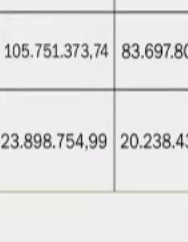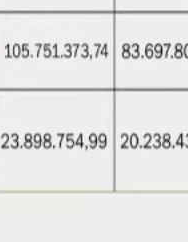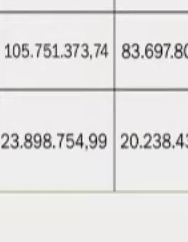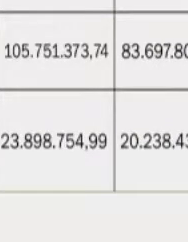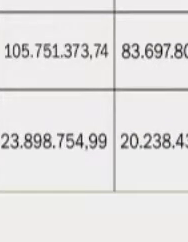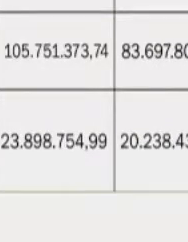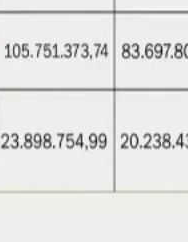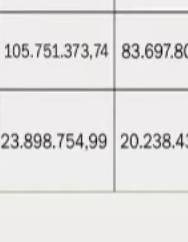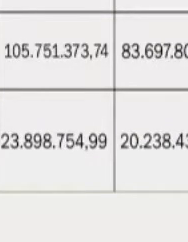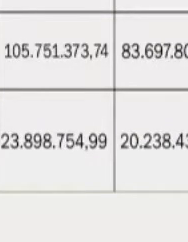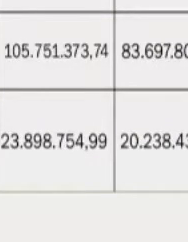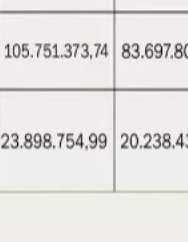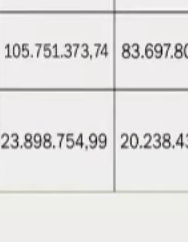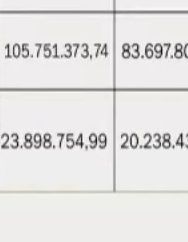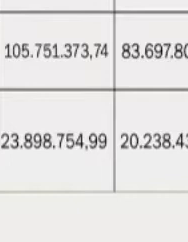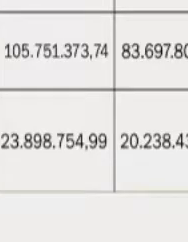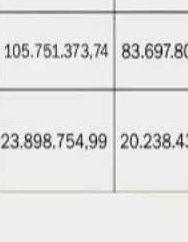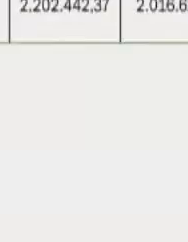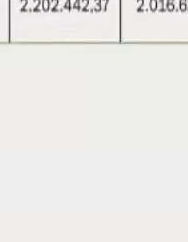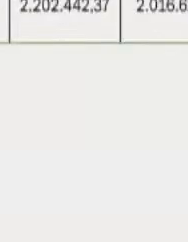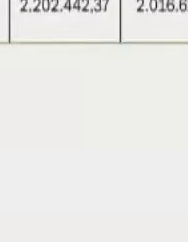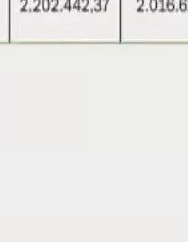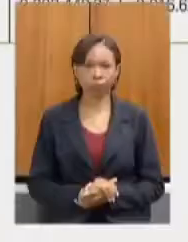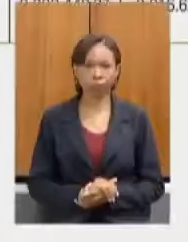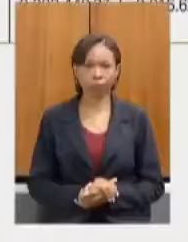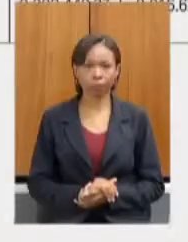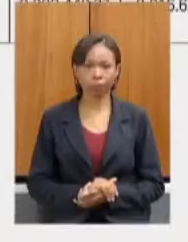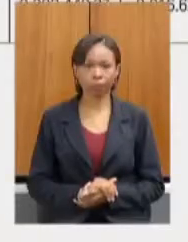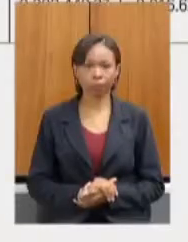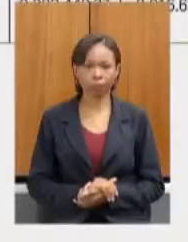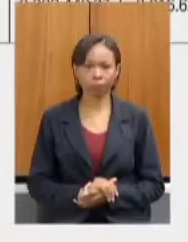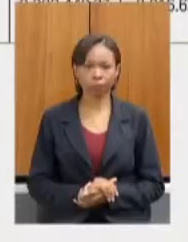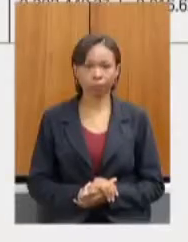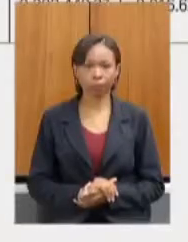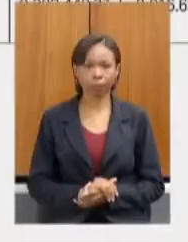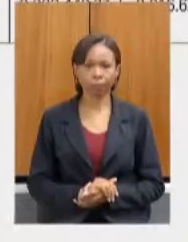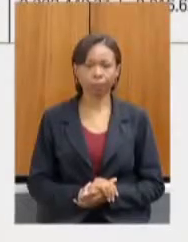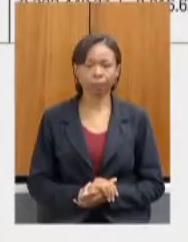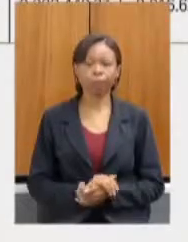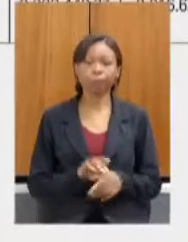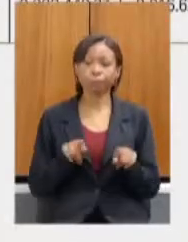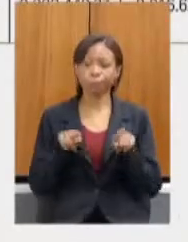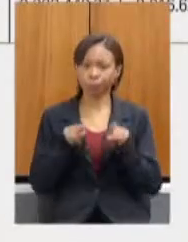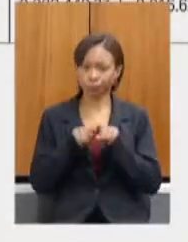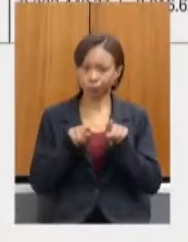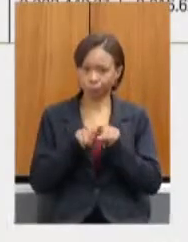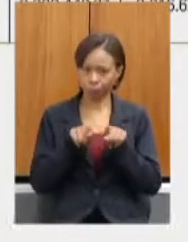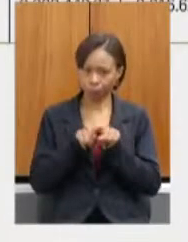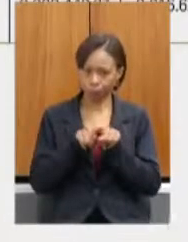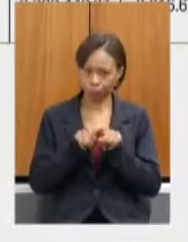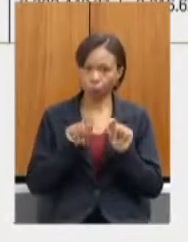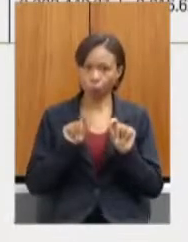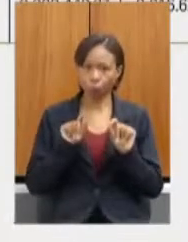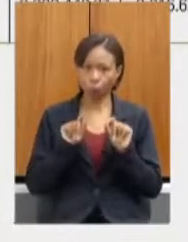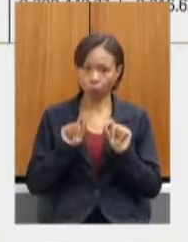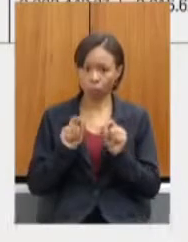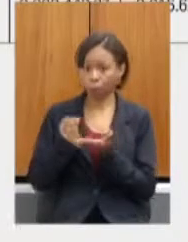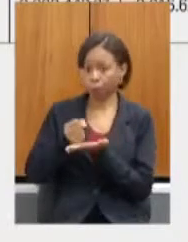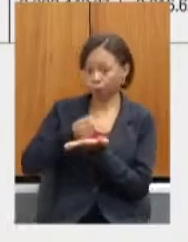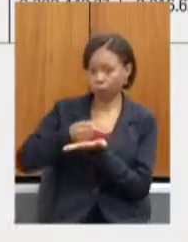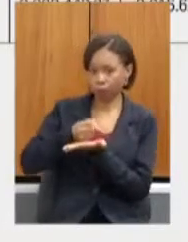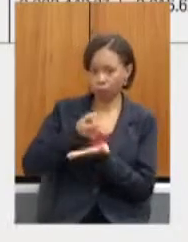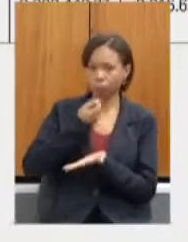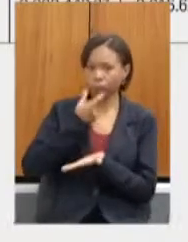20 milhões até agosto pode passar E além disso o abastecimento de medicamentos